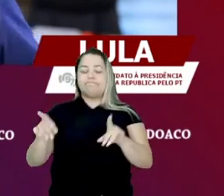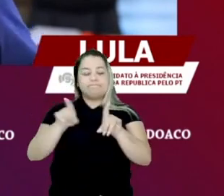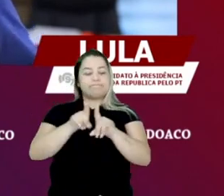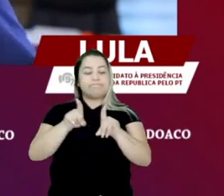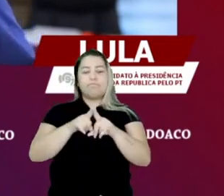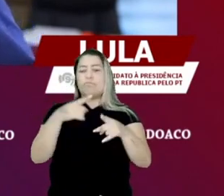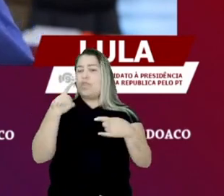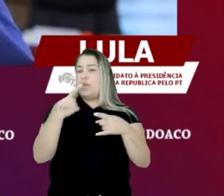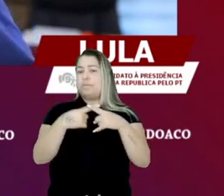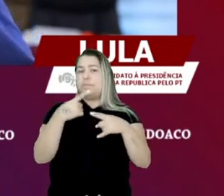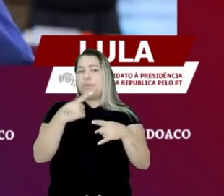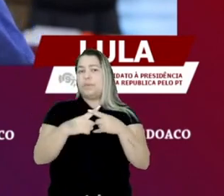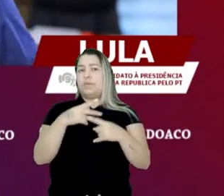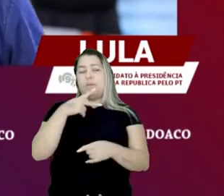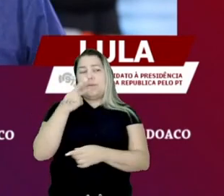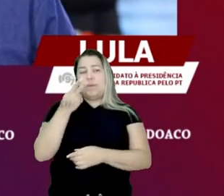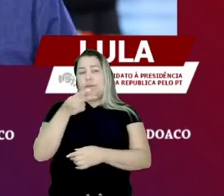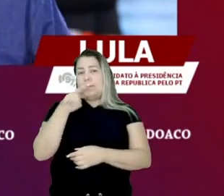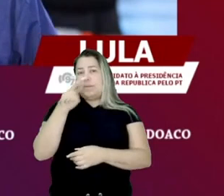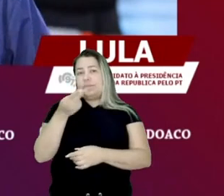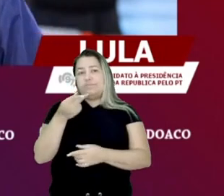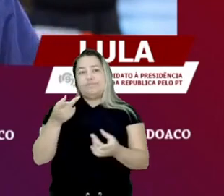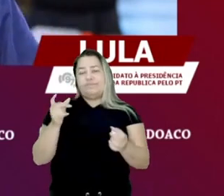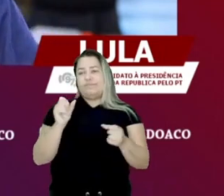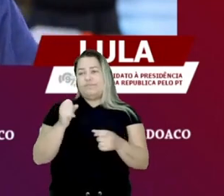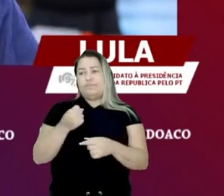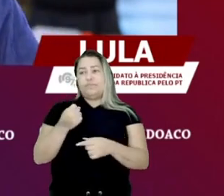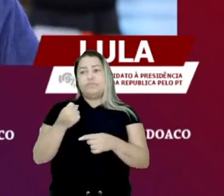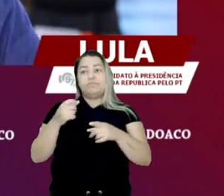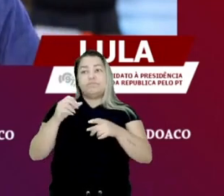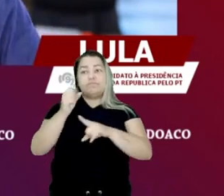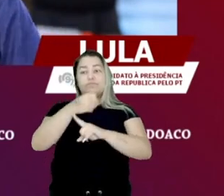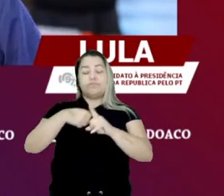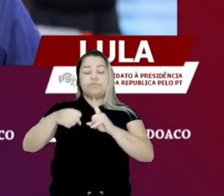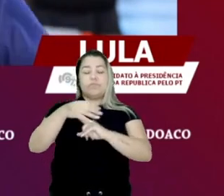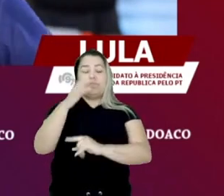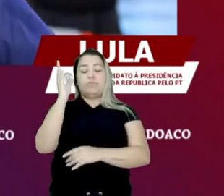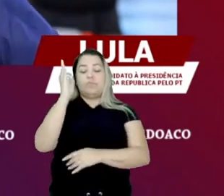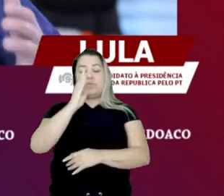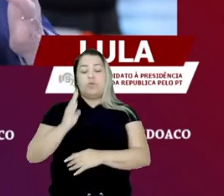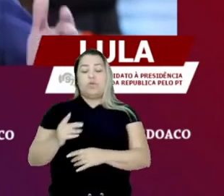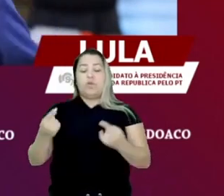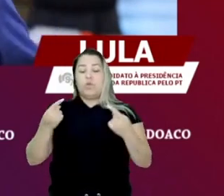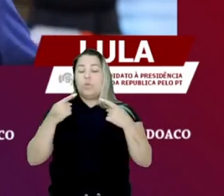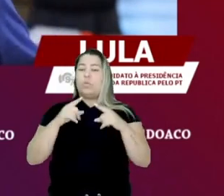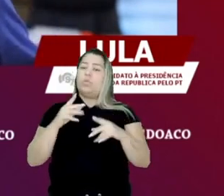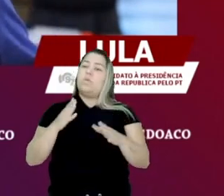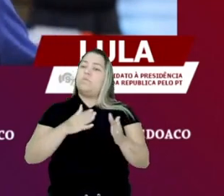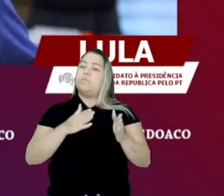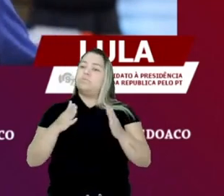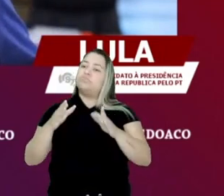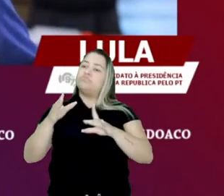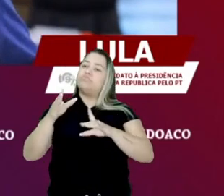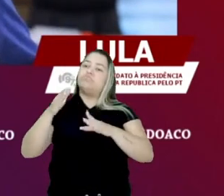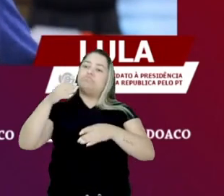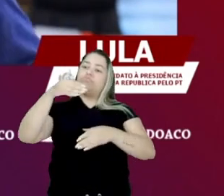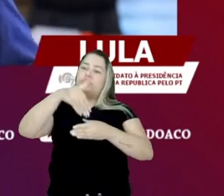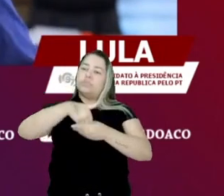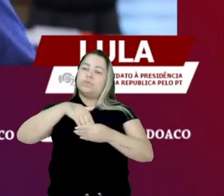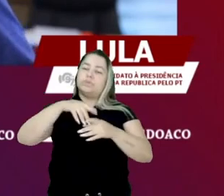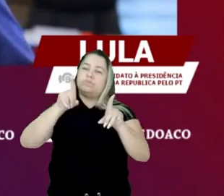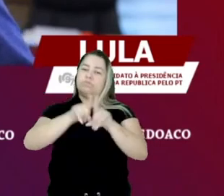moderno do mundo? Eu, quando vejo aquela eleição nos Estados Unidos contando papel e às vezes demora uma semana para apurar, é